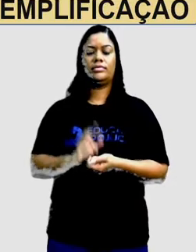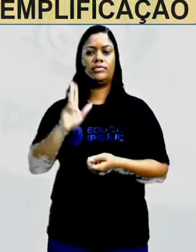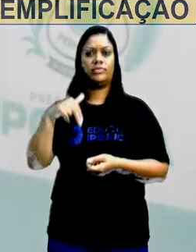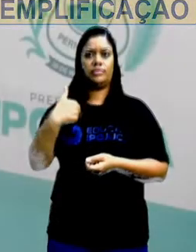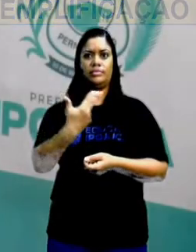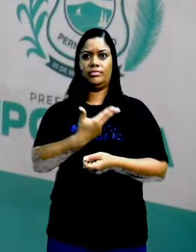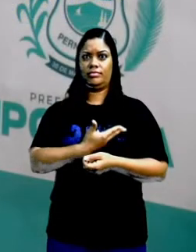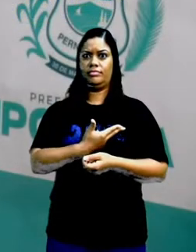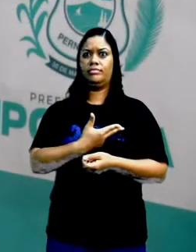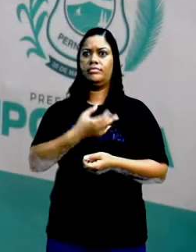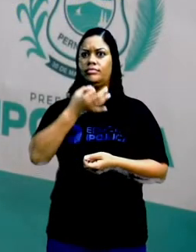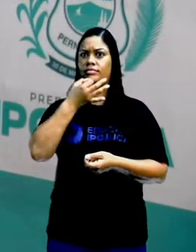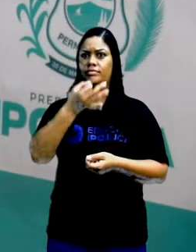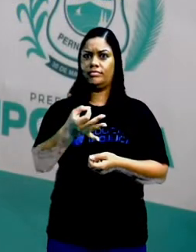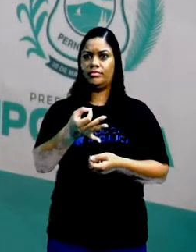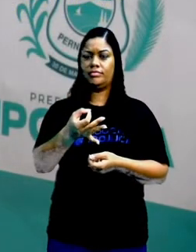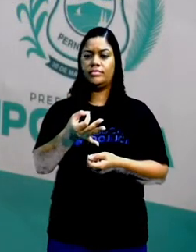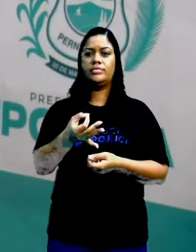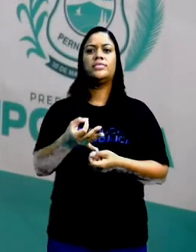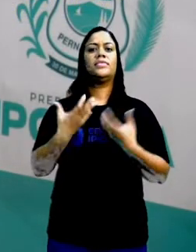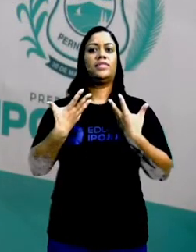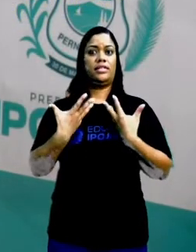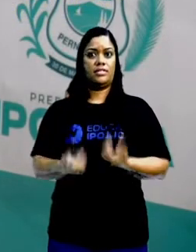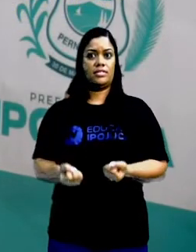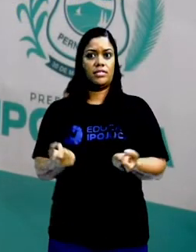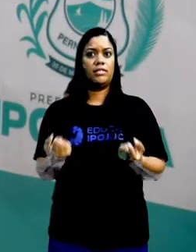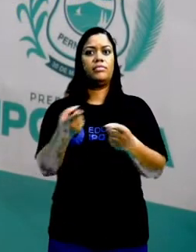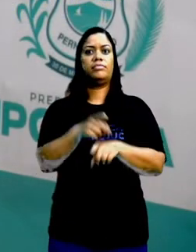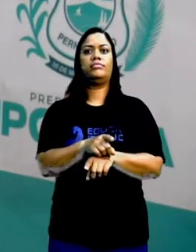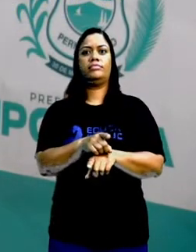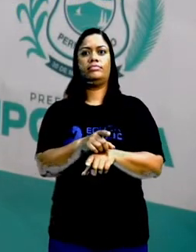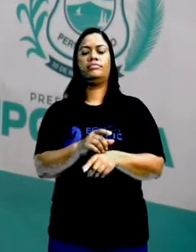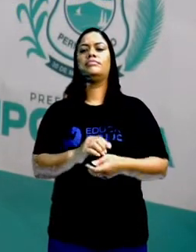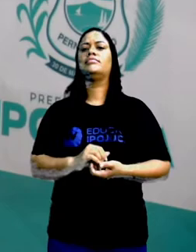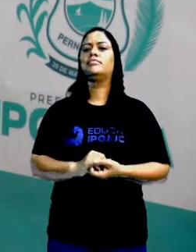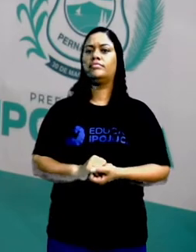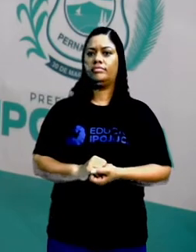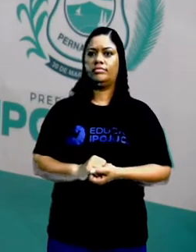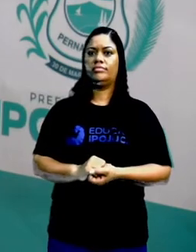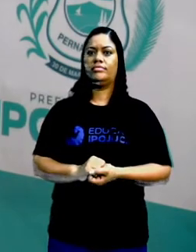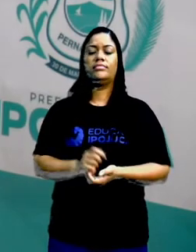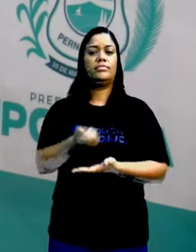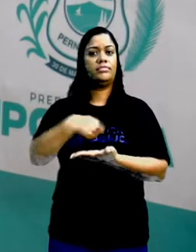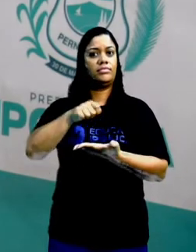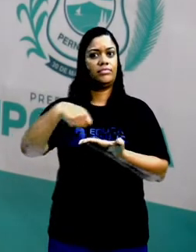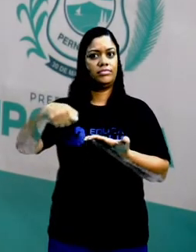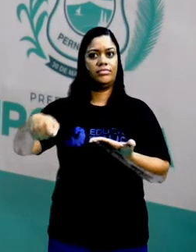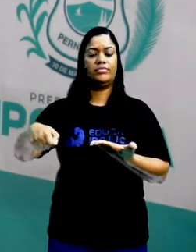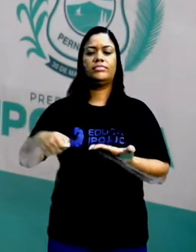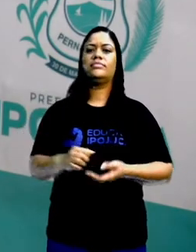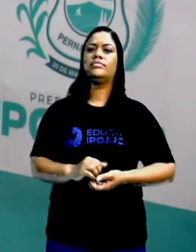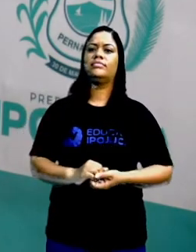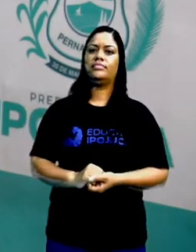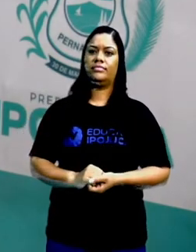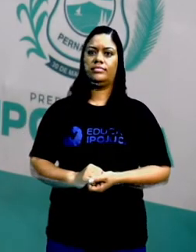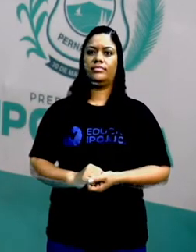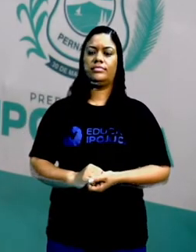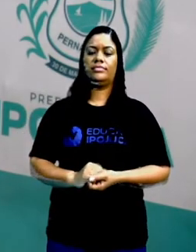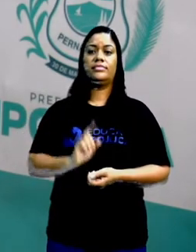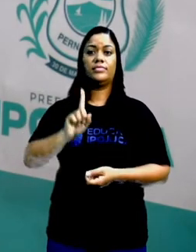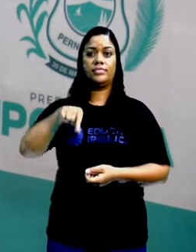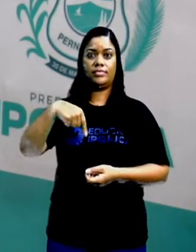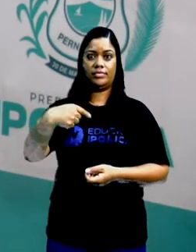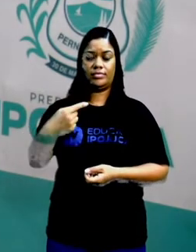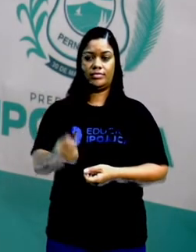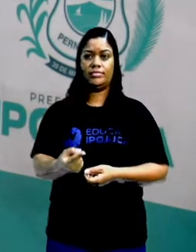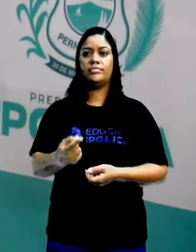posicionamento contra o a favor daquilo que a gente está escrevendo tá vem aí